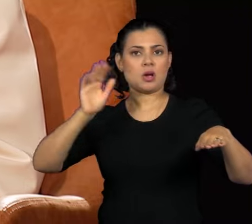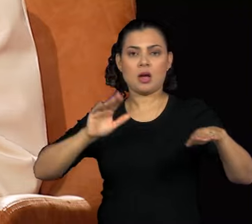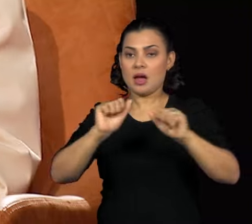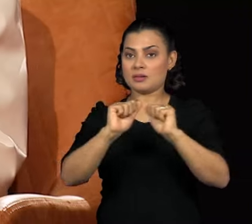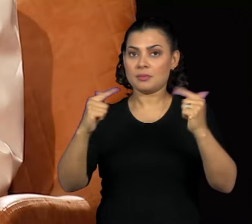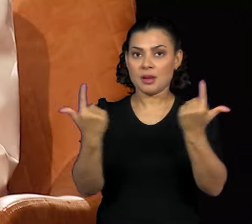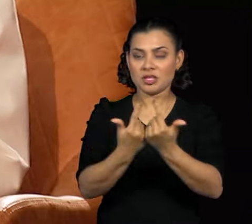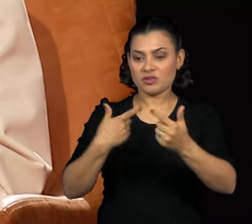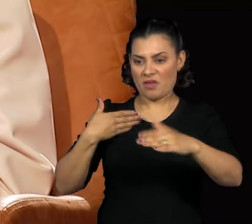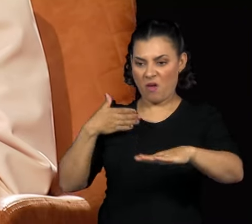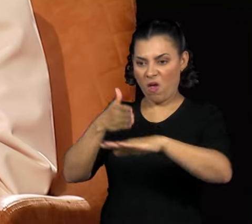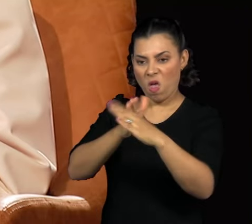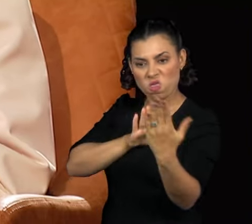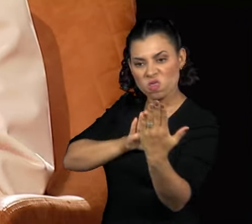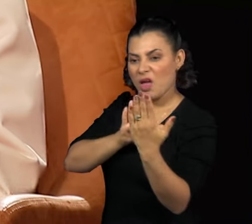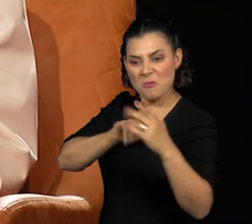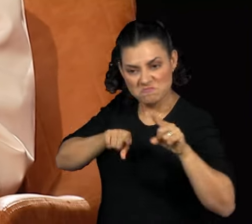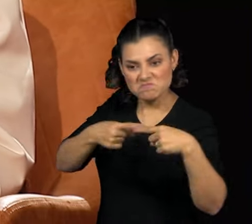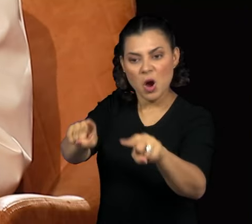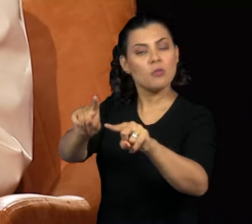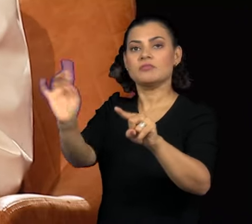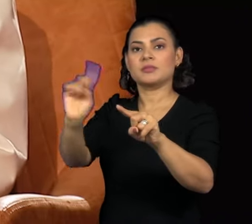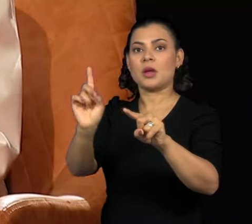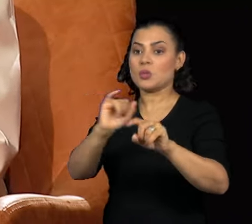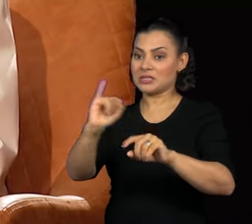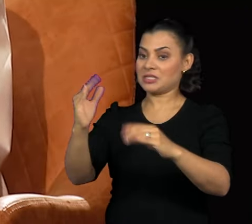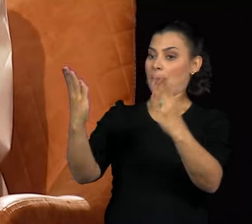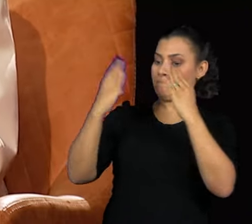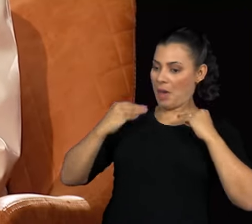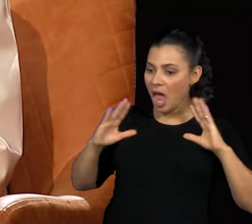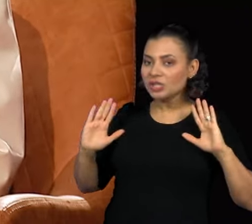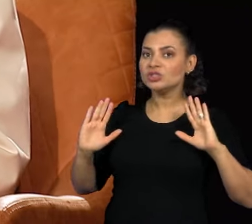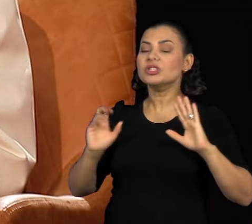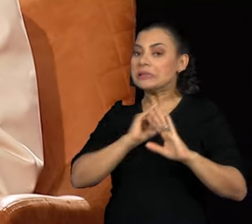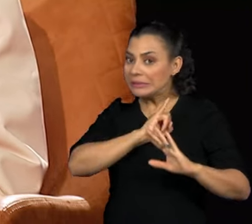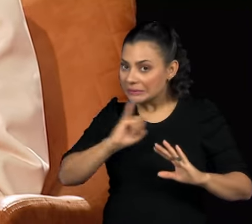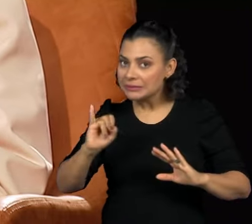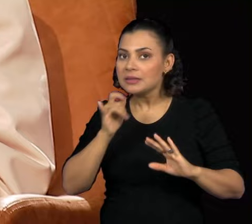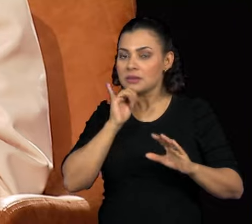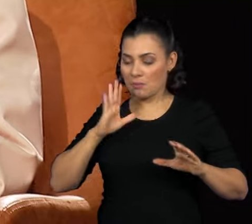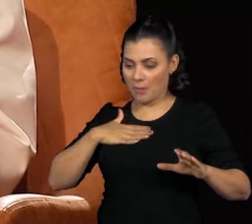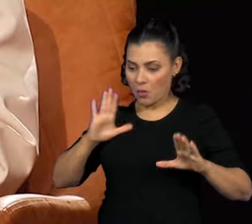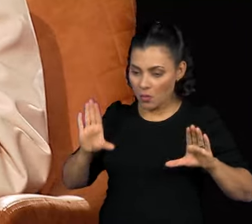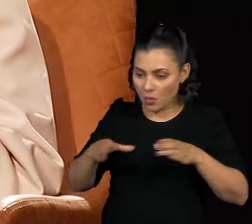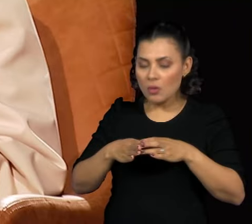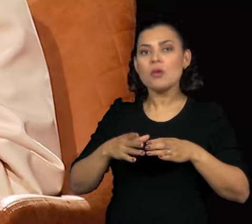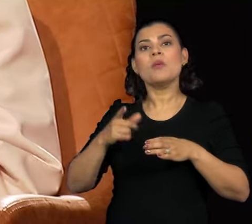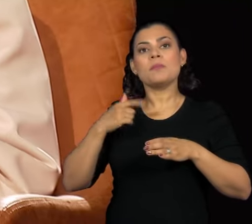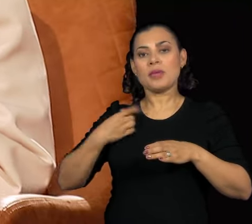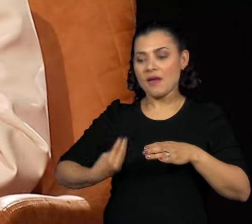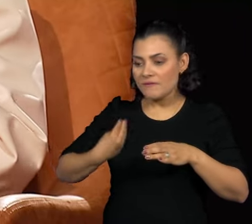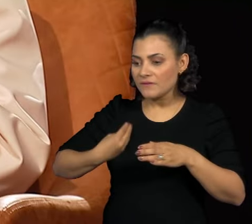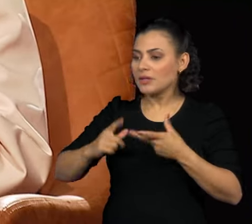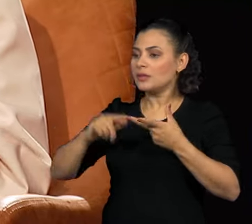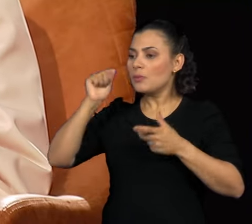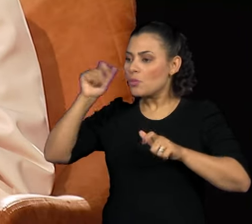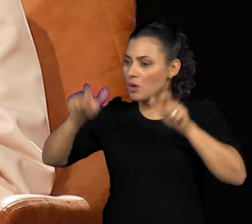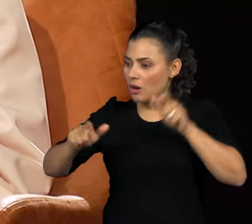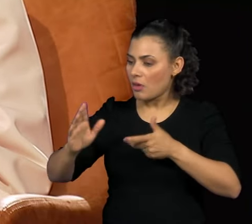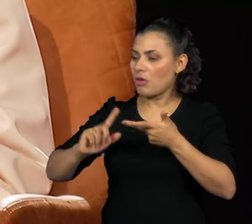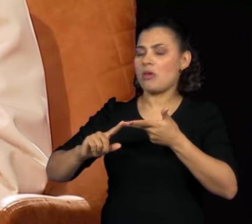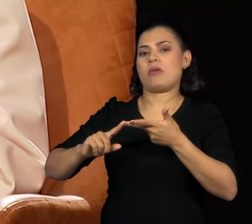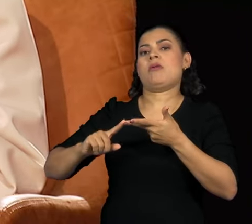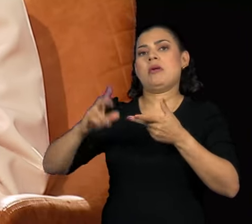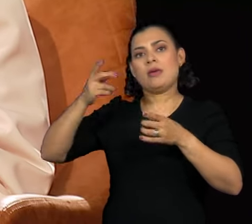não. Eu defendo o meu povo. Uhum. Se alguém mexe com as pessoas que fazem parte, sabe, da minha vida, da minha